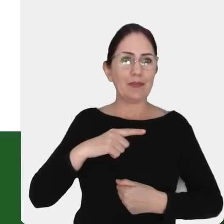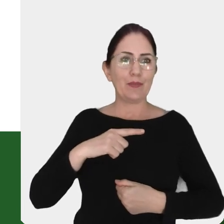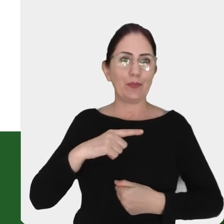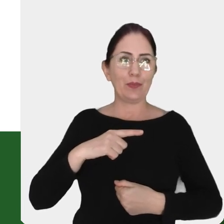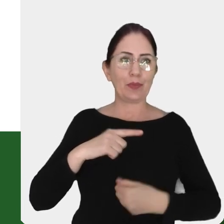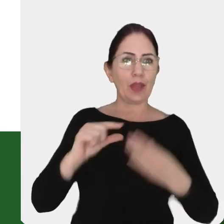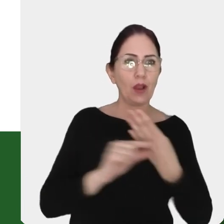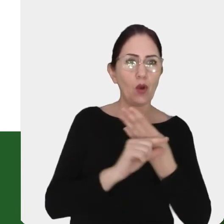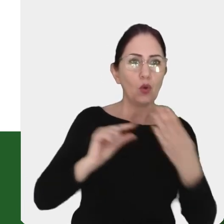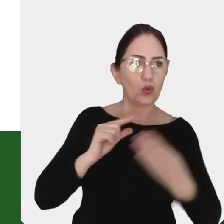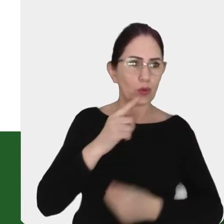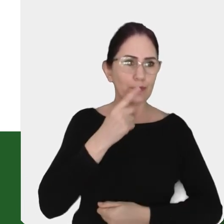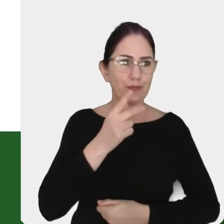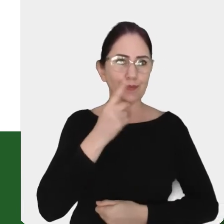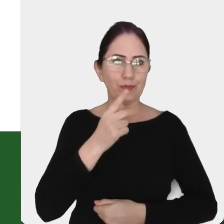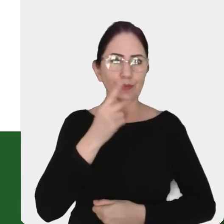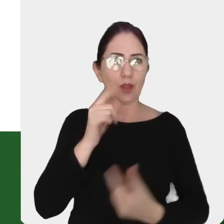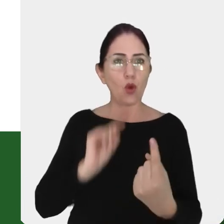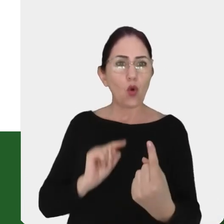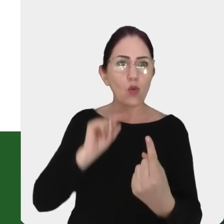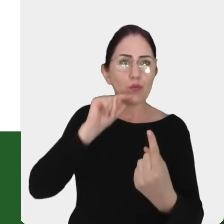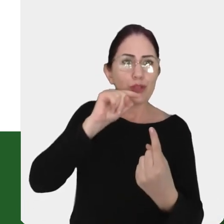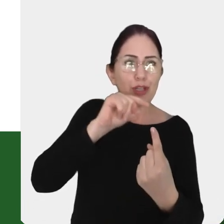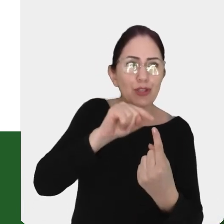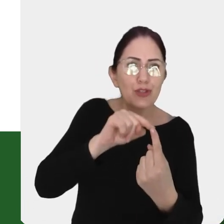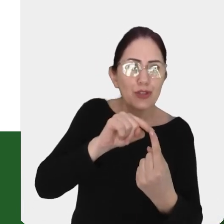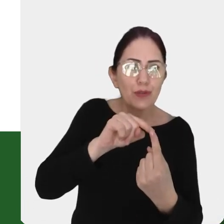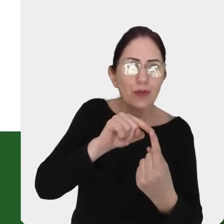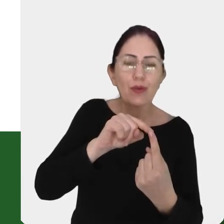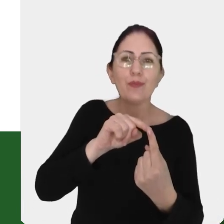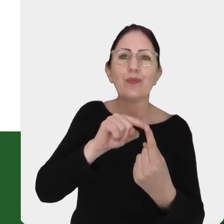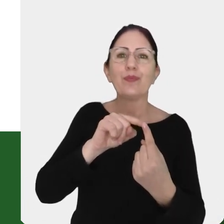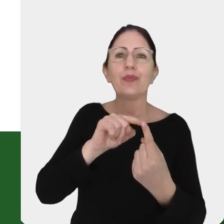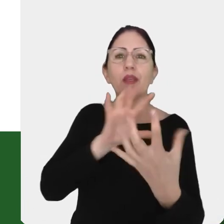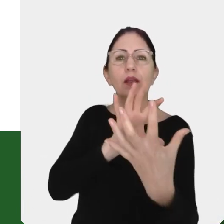fala que a função do designer é tornar a interface